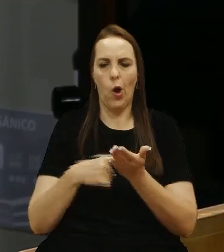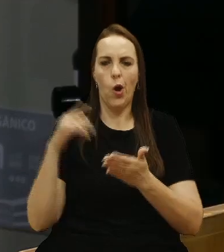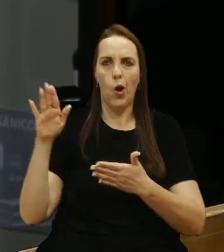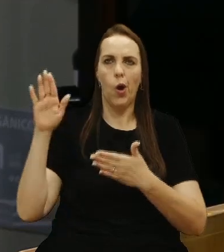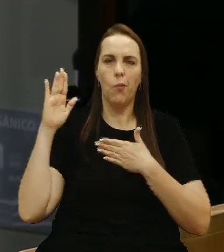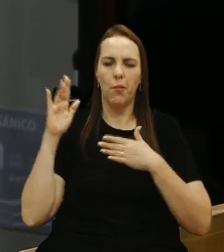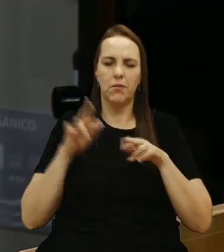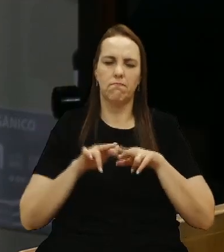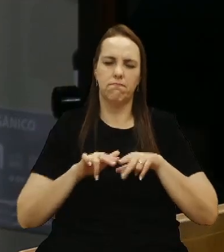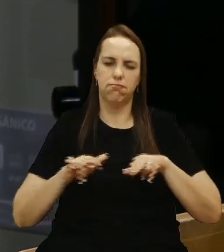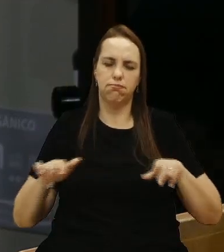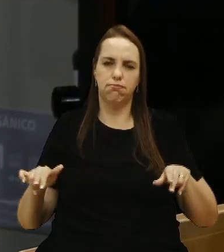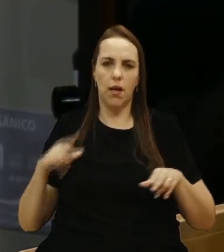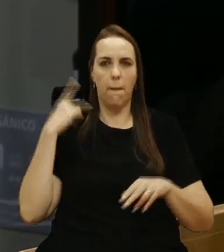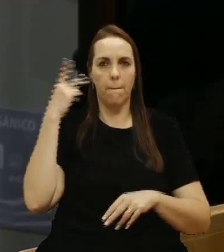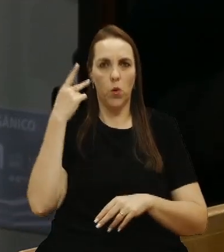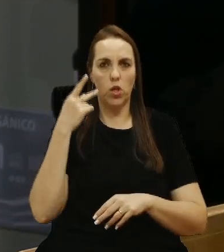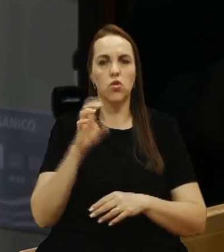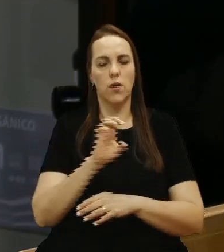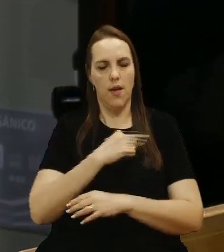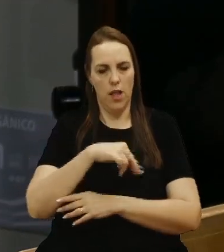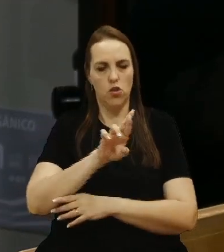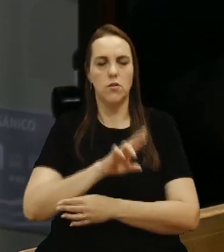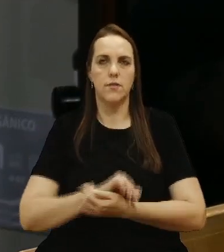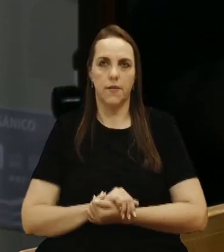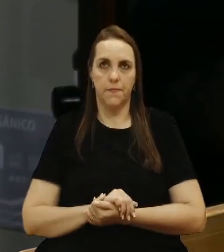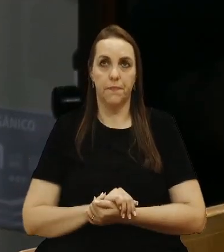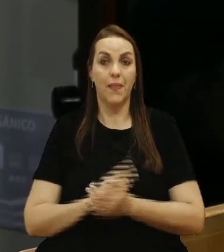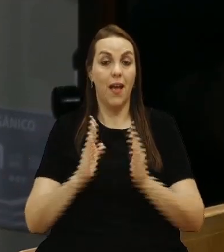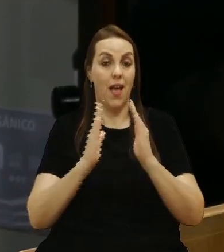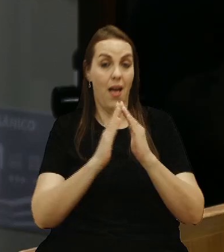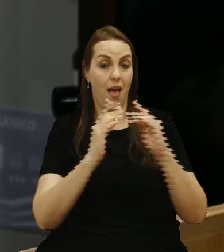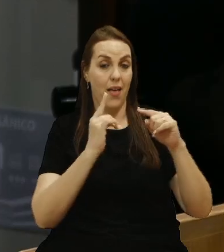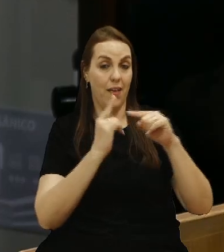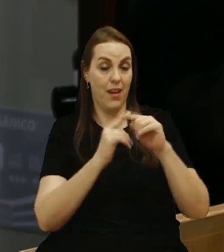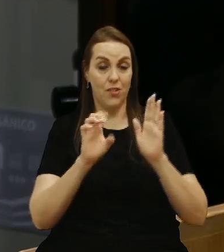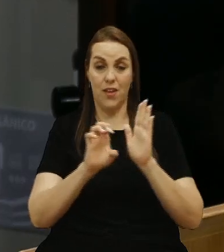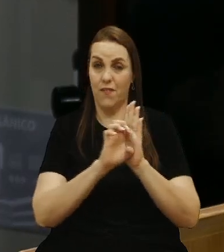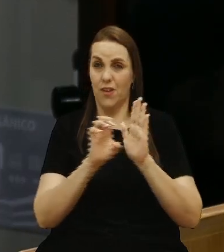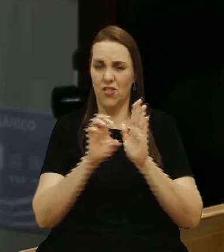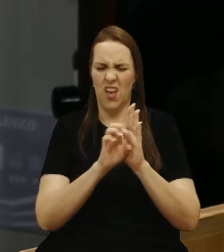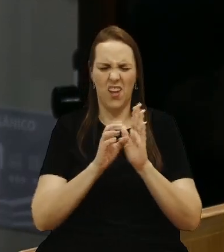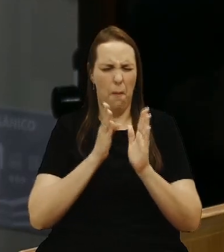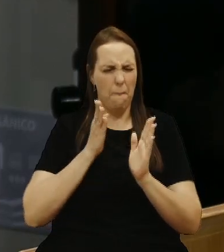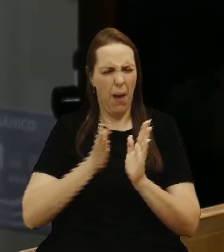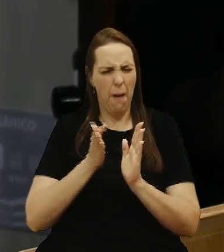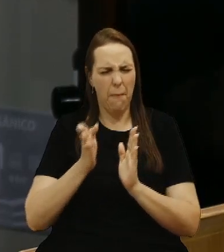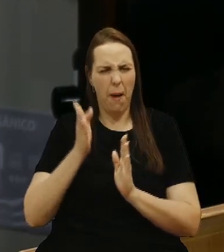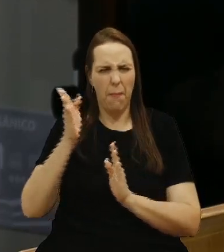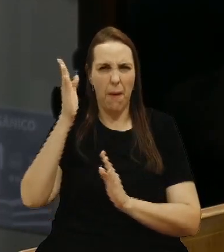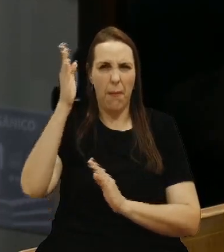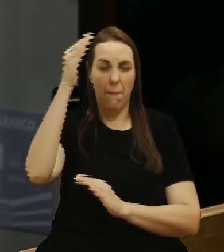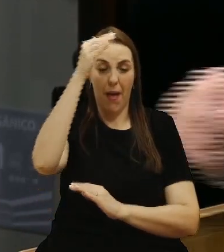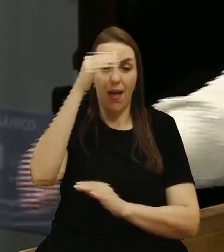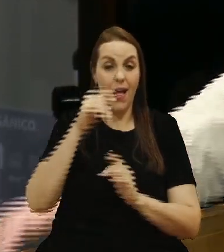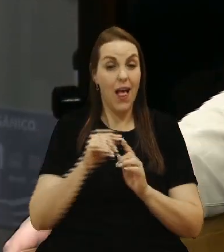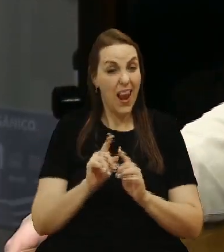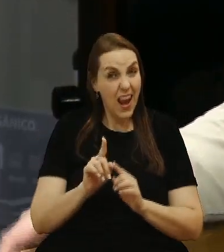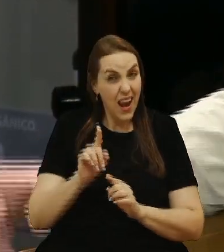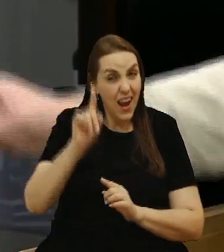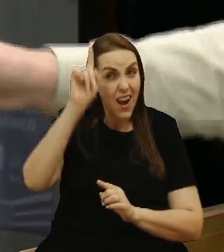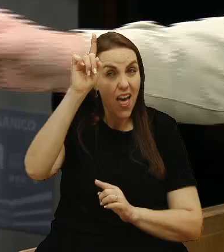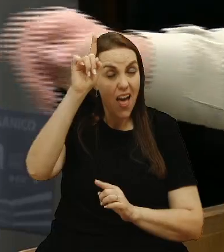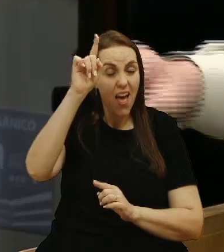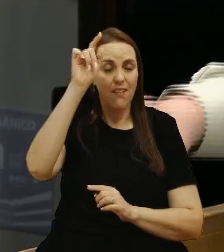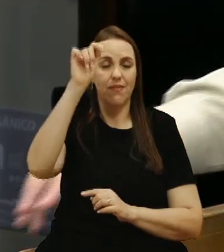restam, de que as igrejas evangélicas são aquelas que chegam de norte a sul, leste a oeste. E se ele for lá no Oiapoque, no extremo do Amapá,